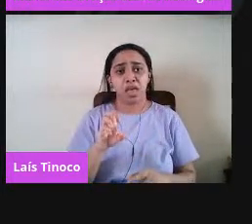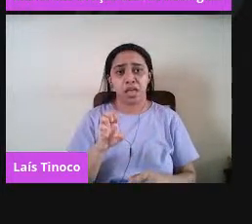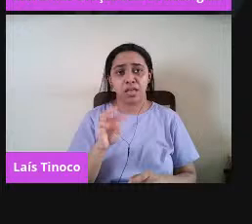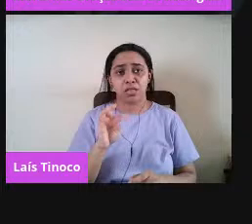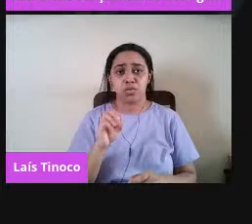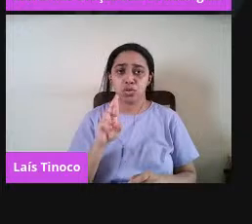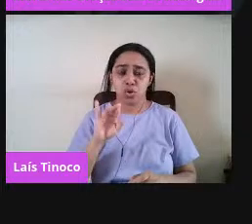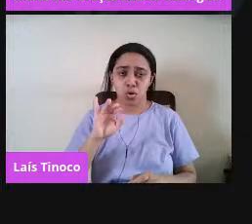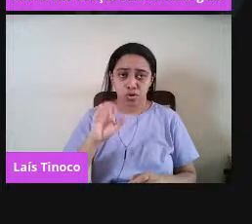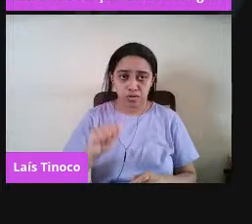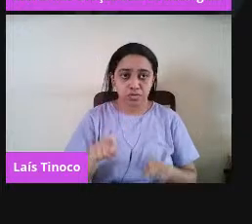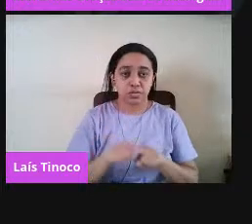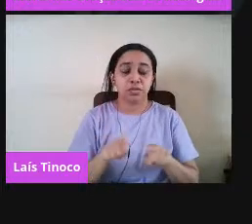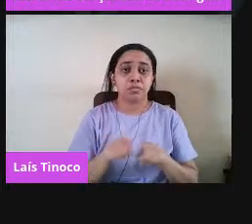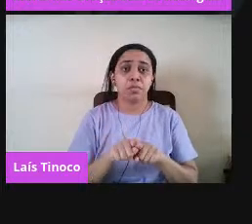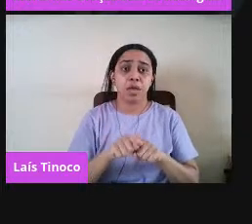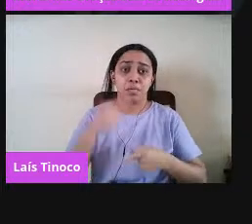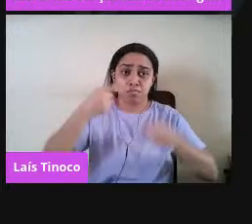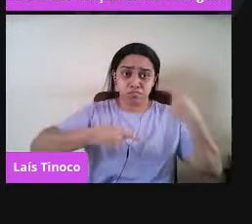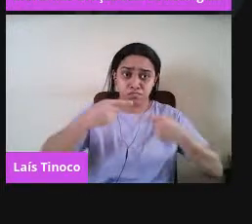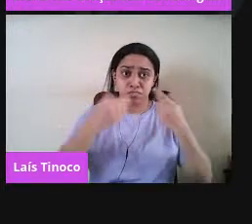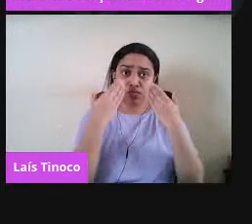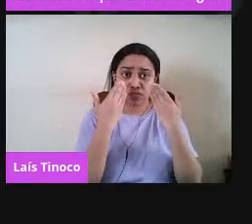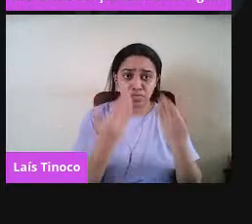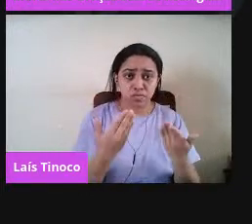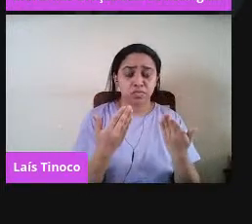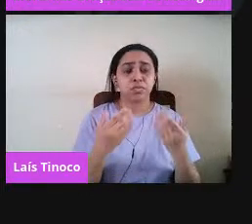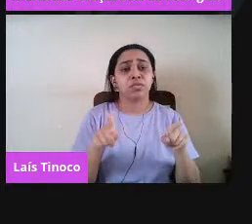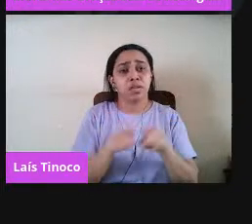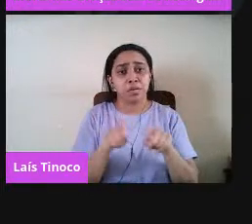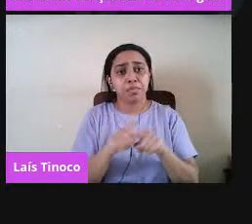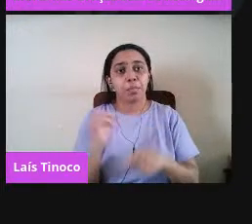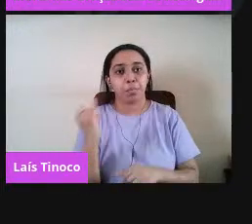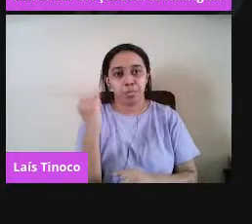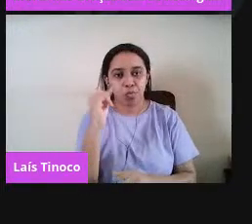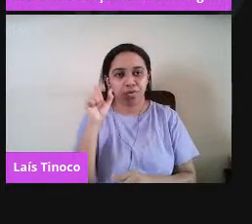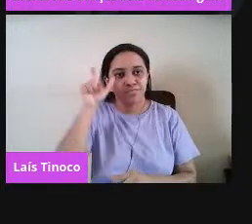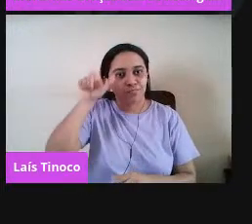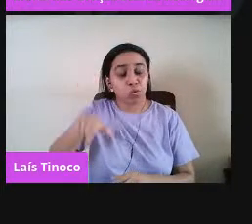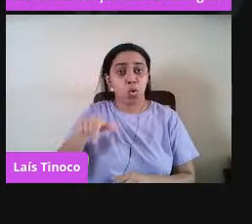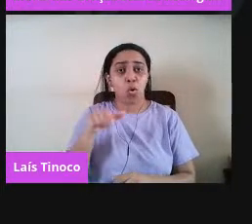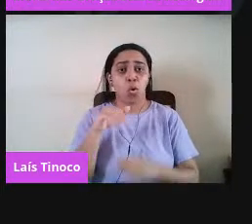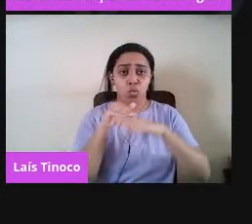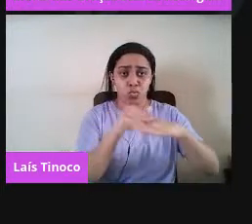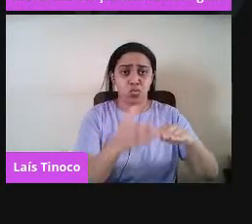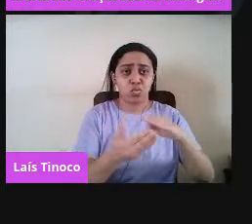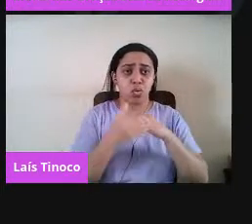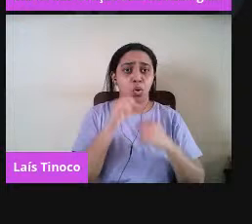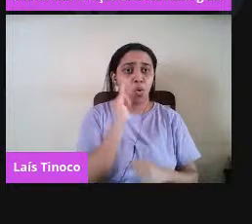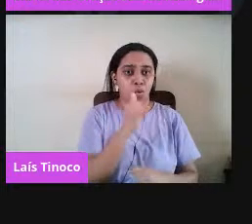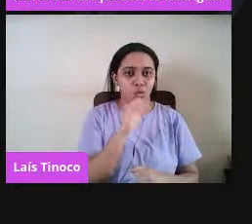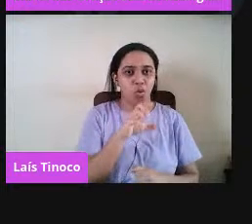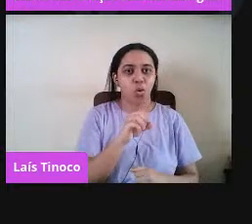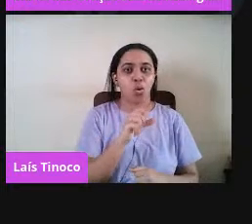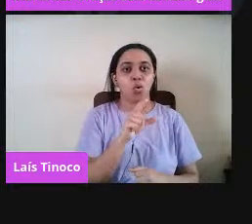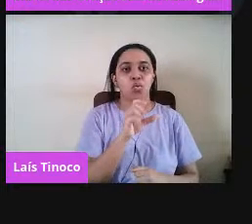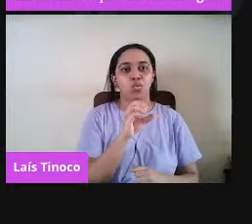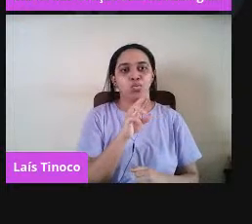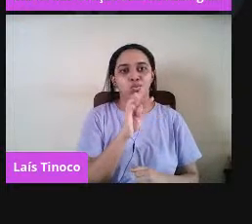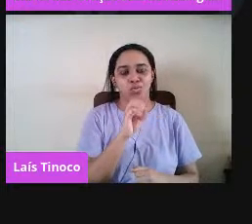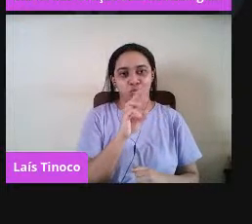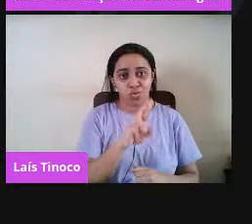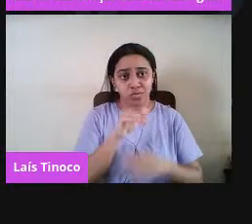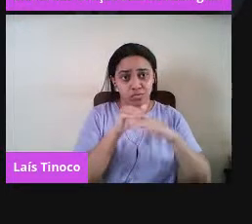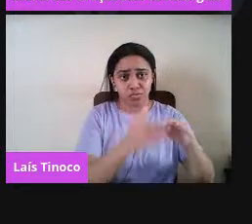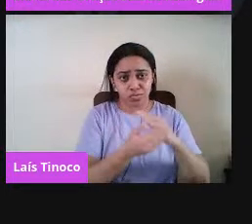persuasiva. Fecho aspas. Destaco ainda que o locutor enunciado do primeiro avalia um coletivo, as detentas de um presídio em Belém